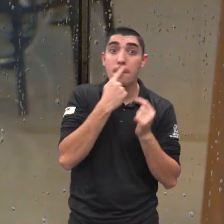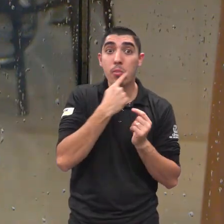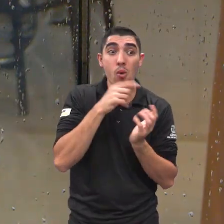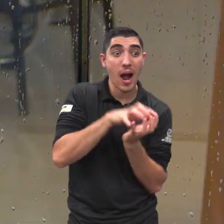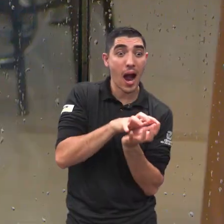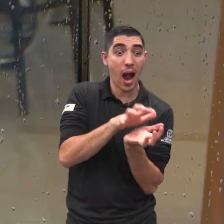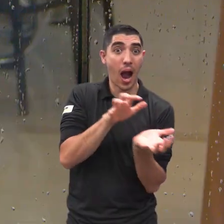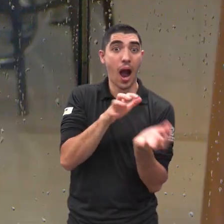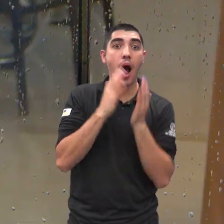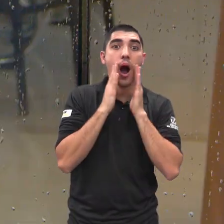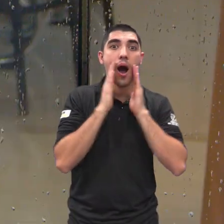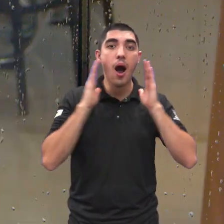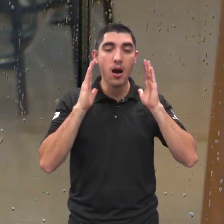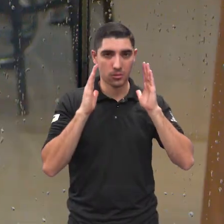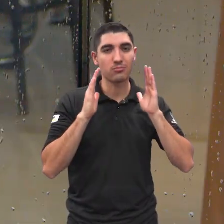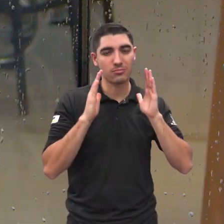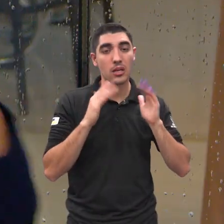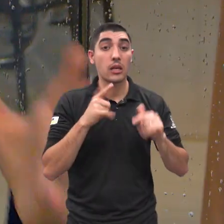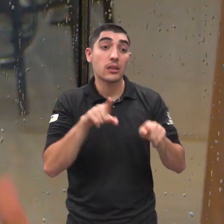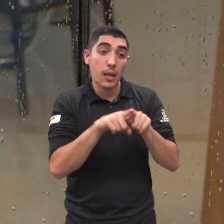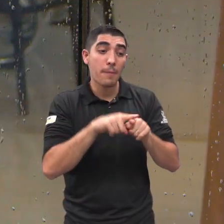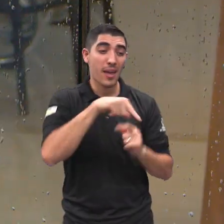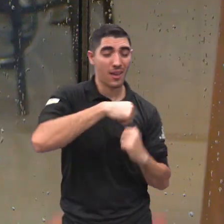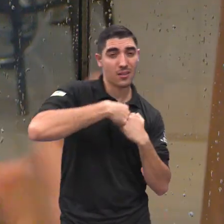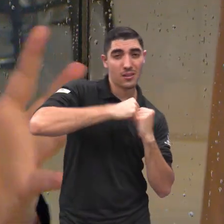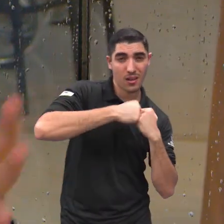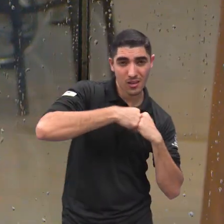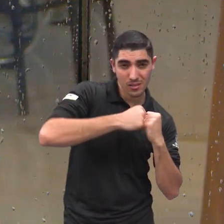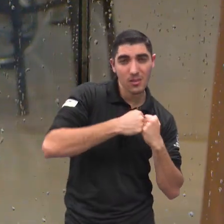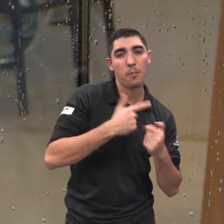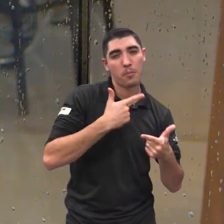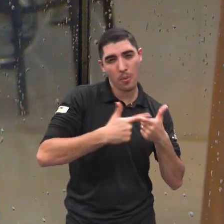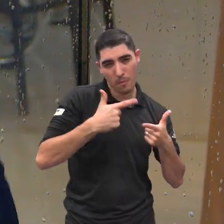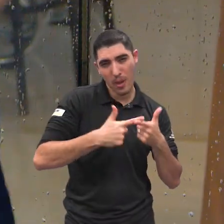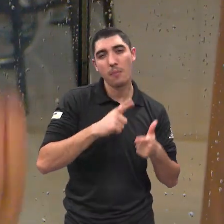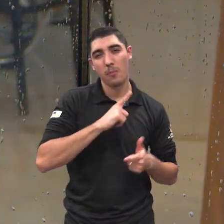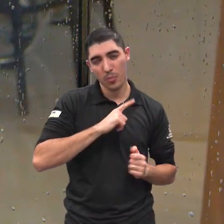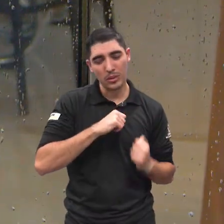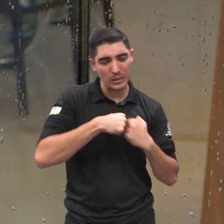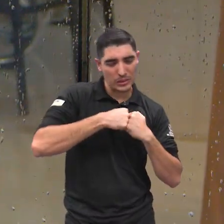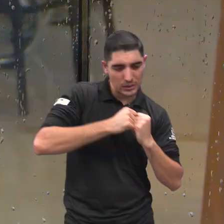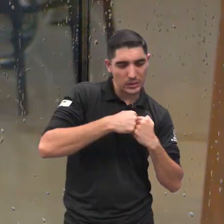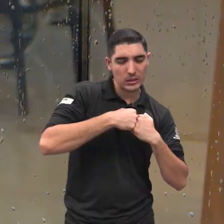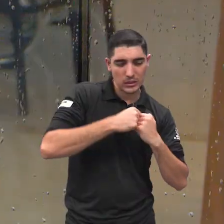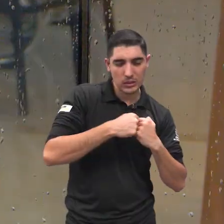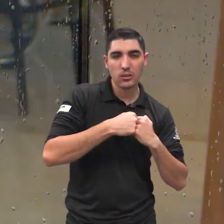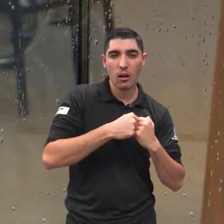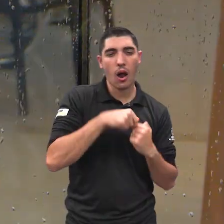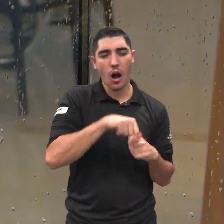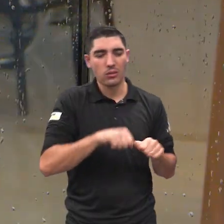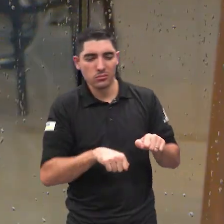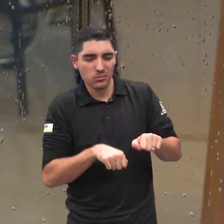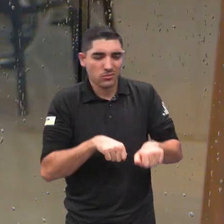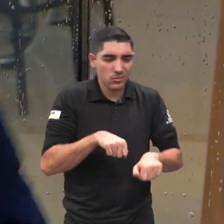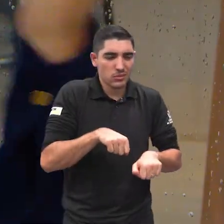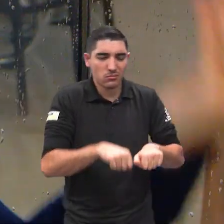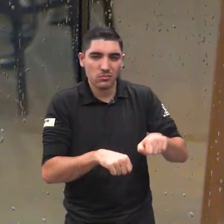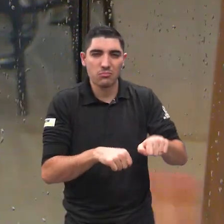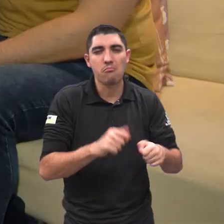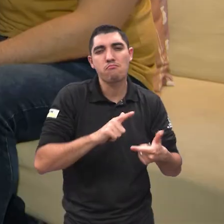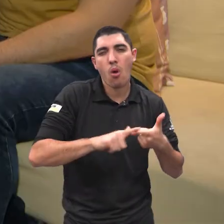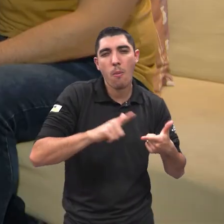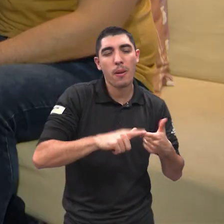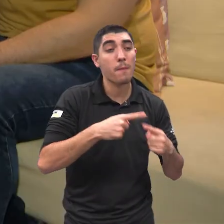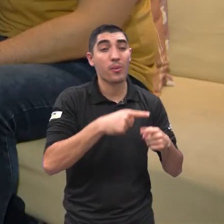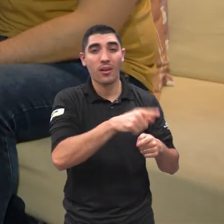né? E também a questão da lesão das articulações, isso prejudica. Então, uma articulação machucada pode prejudicar o andar, prejudica